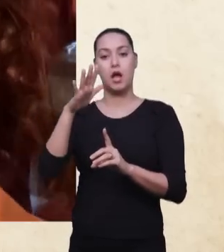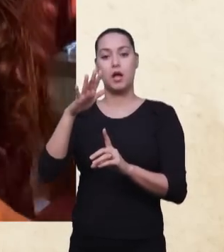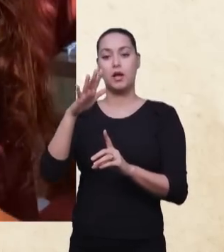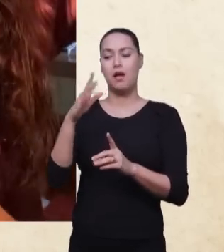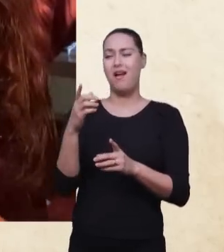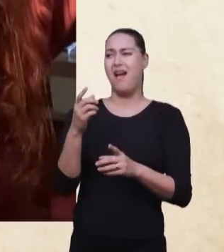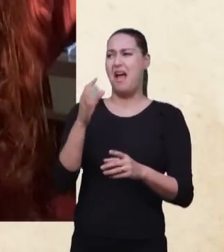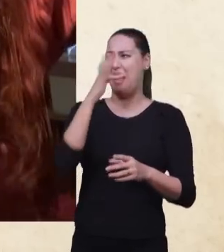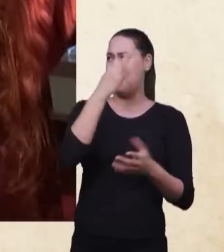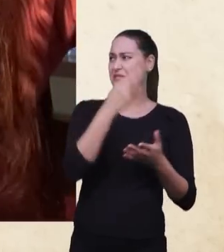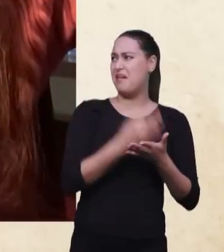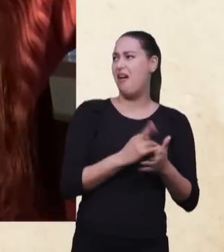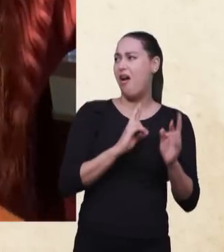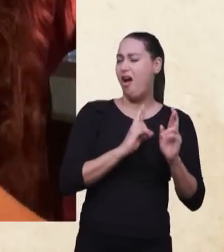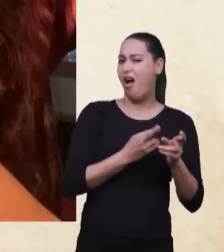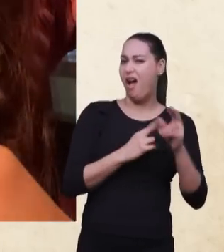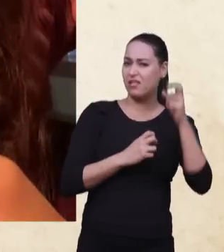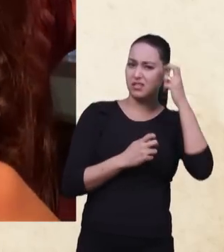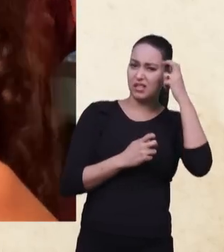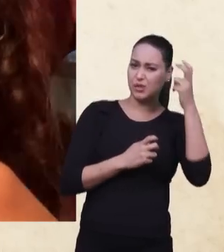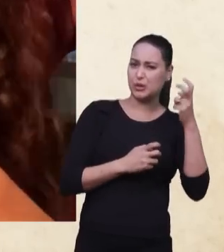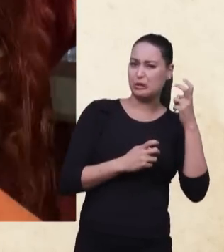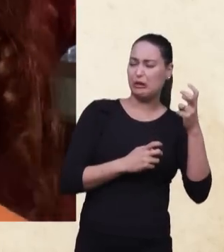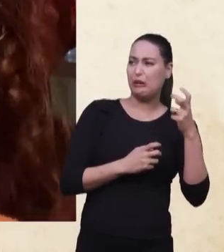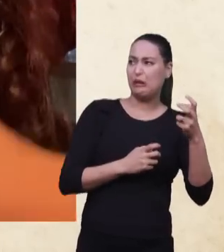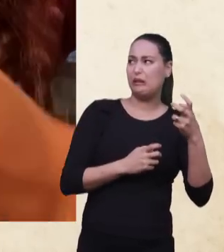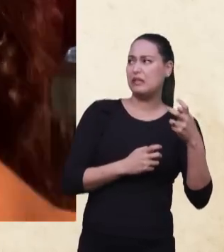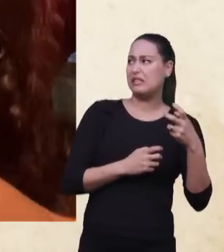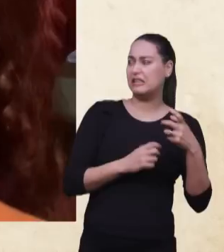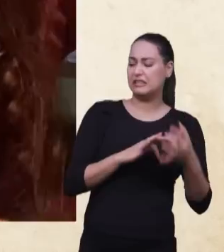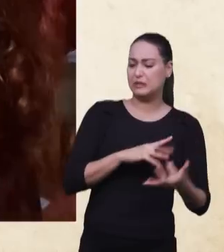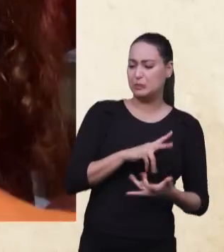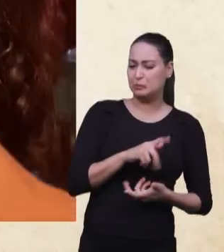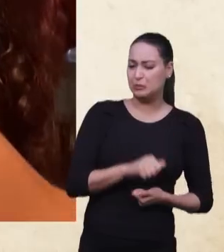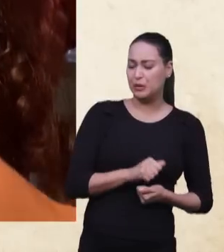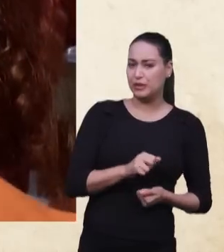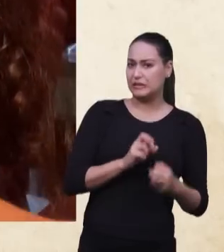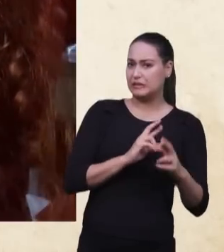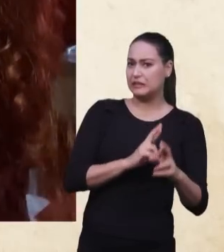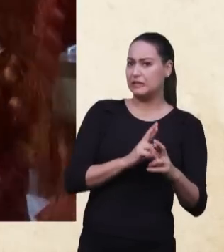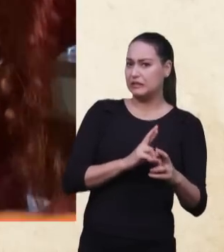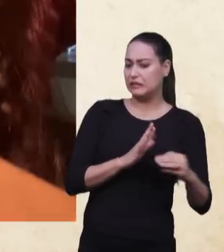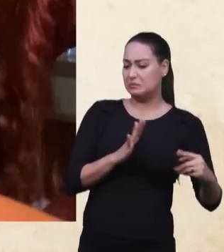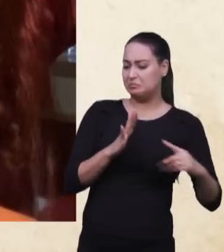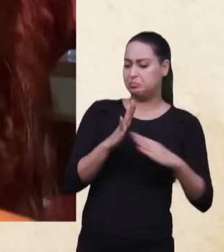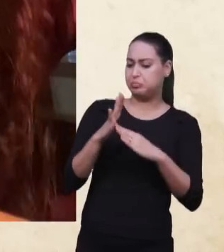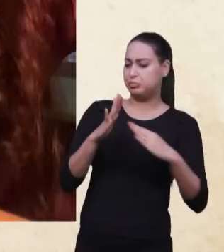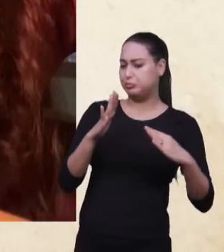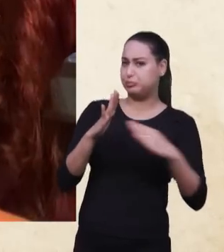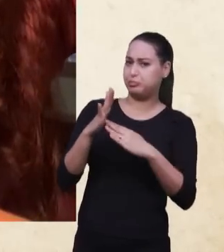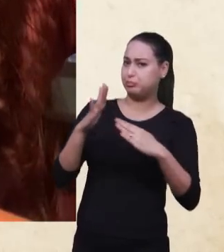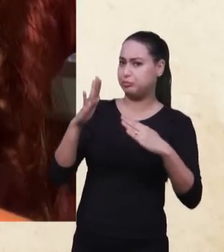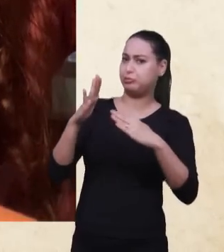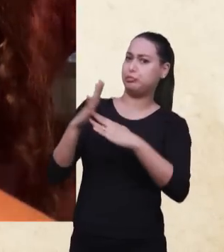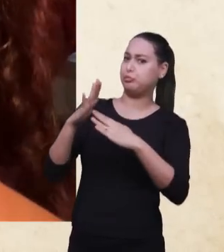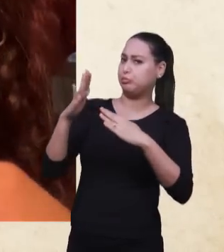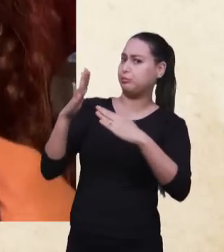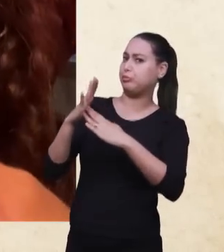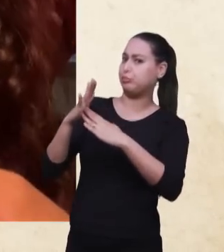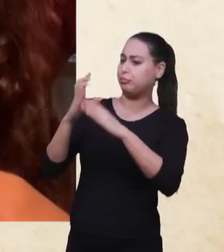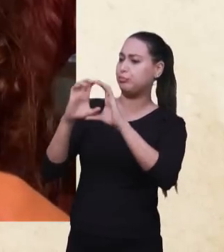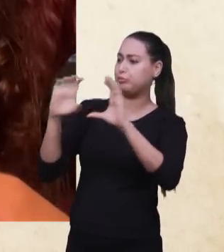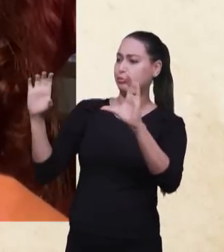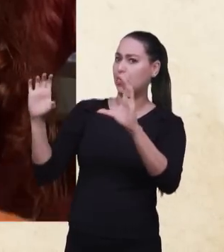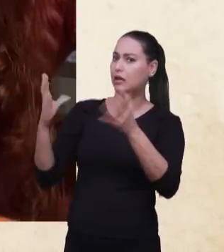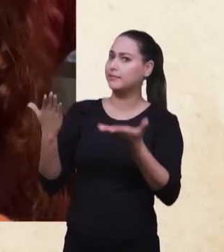Não é uma fé emocional, uma fé intelectual, que é fabricada pelo mundo e que não alcança o trono de Deus, não tem